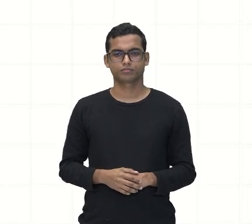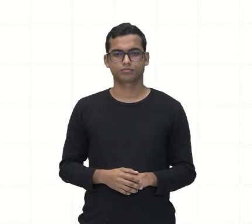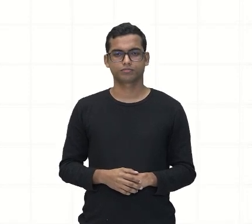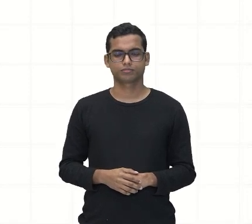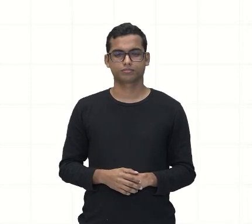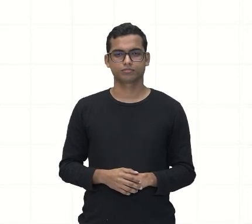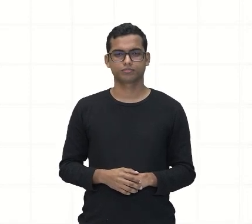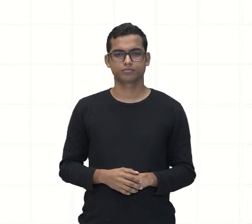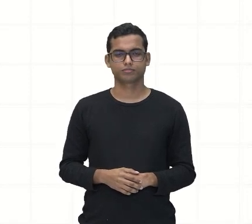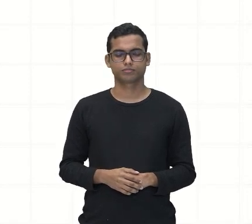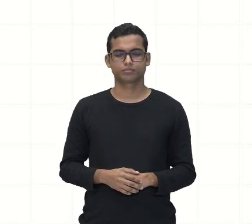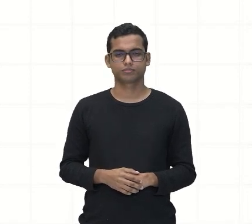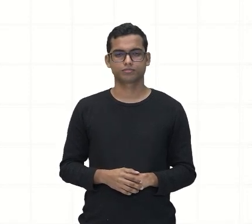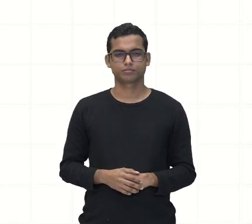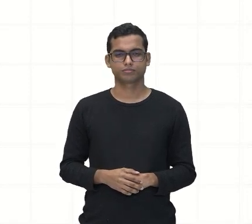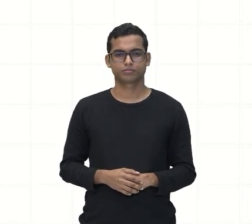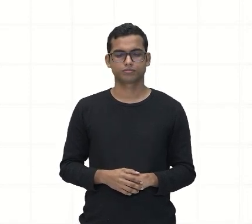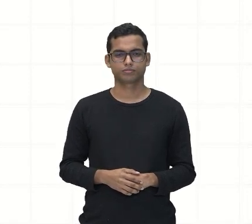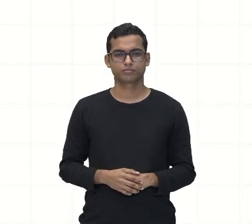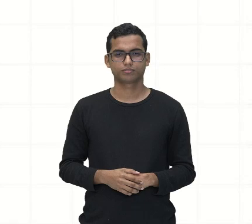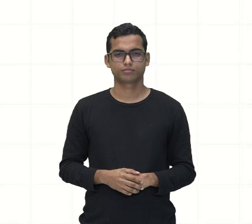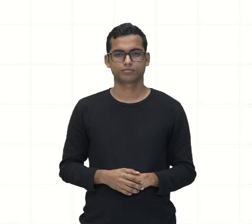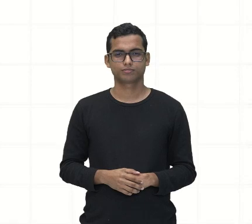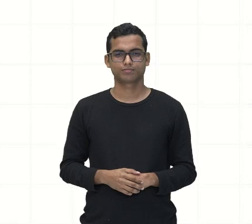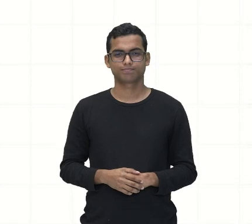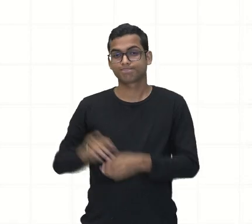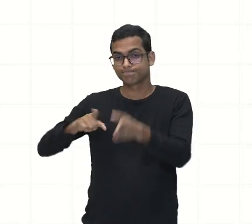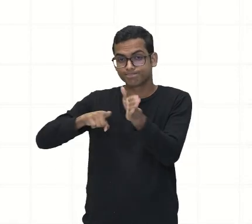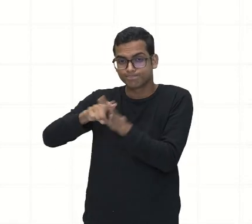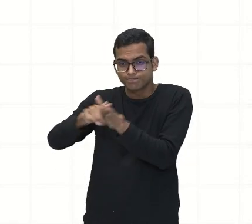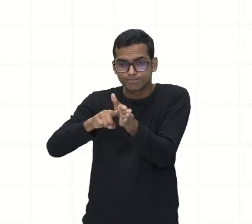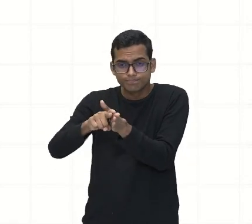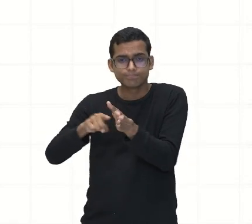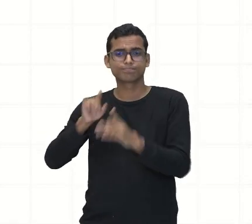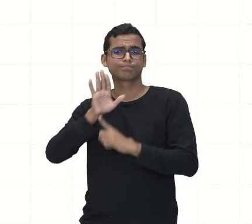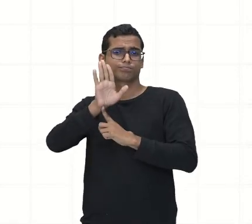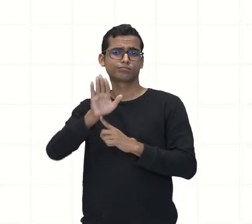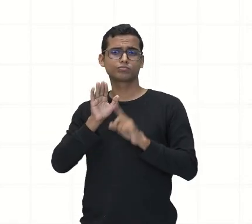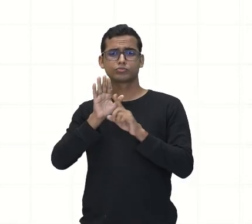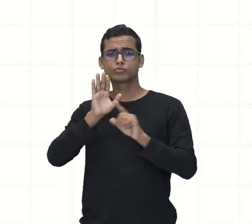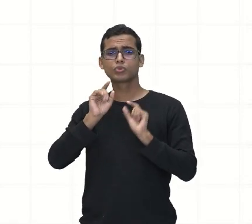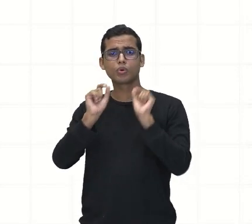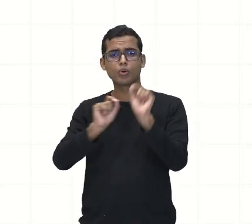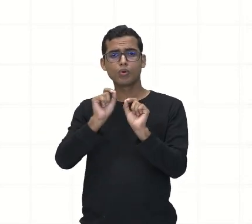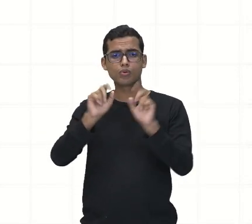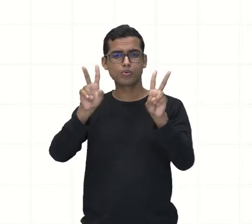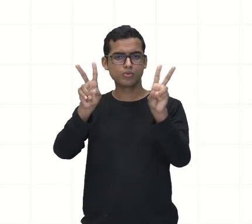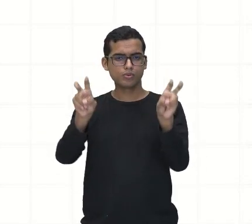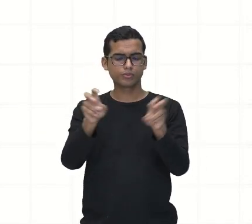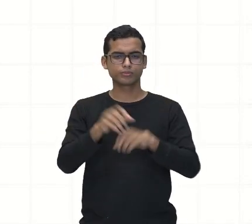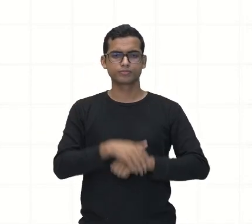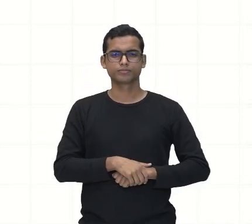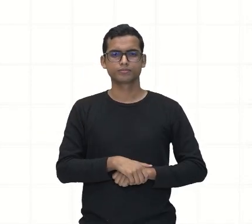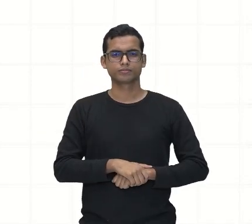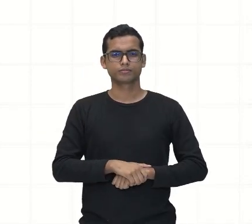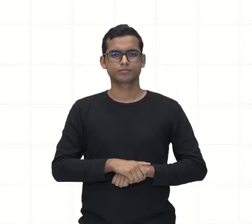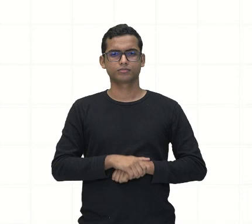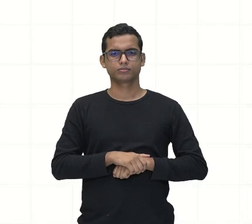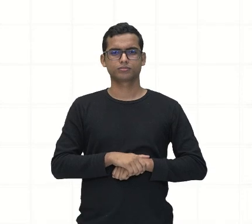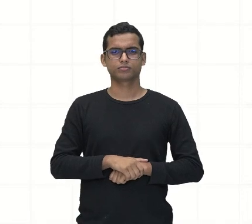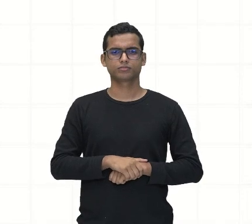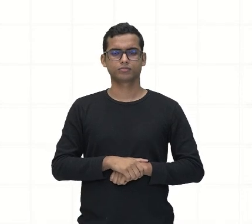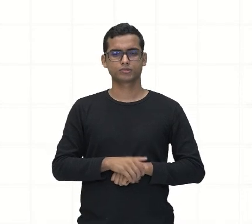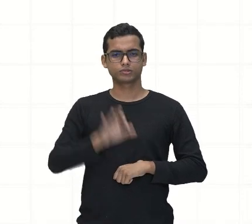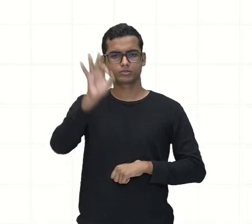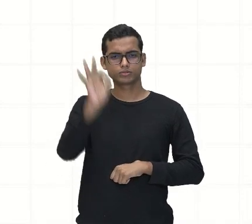aí, a nossa pesquisa, ela falou sobre o quê? Olha o título do gráfico. Taxa